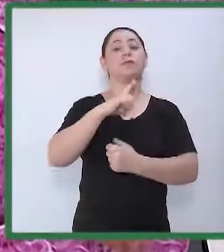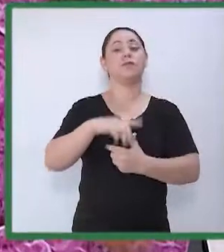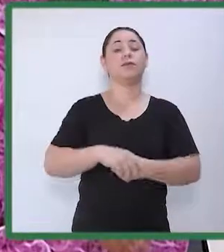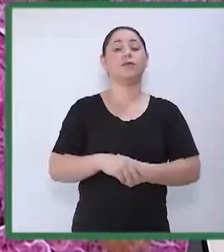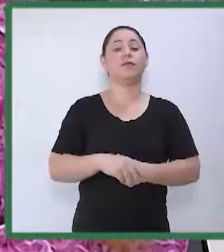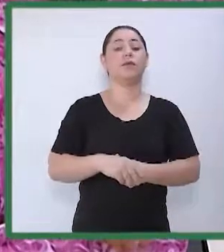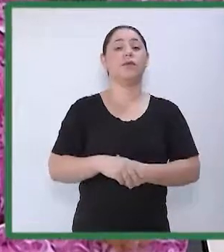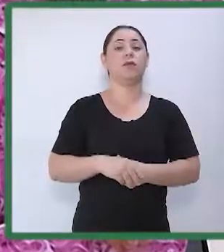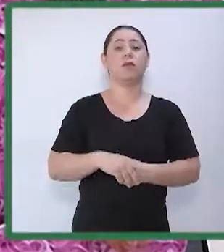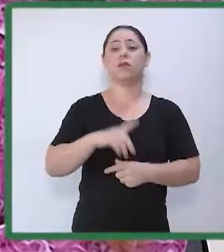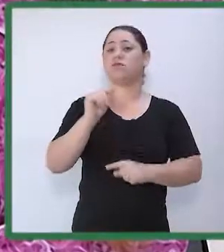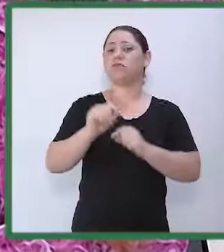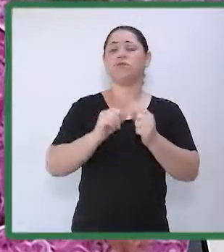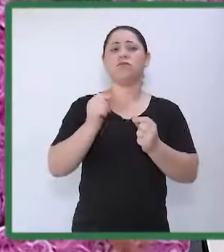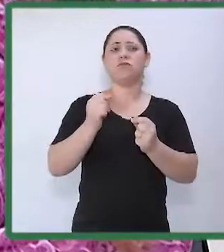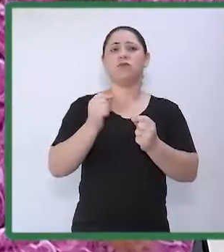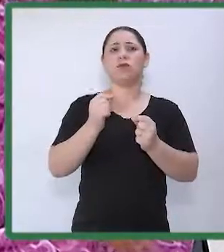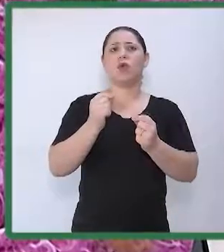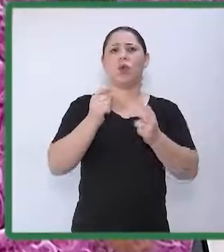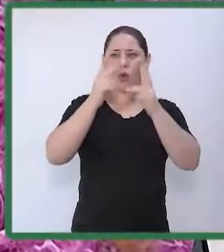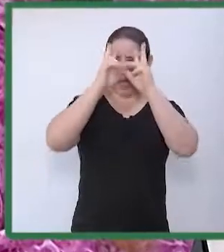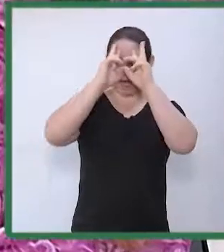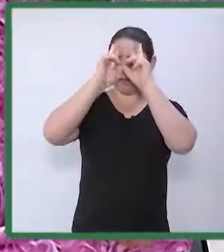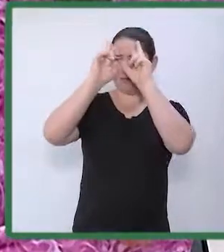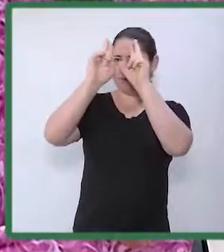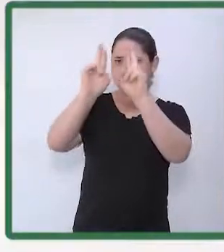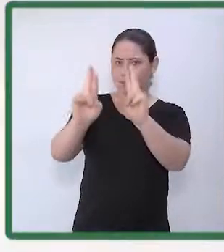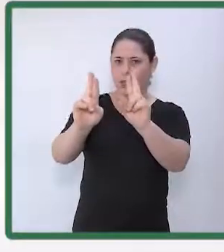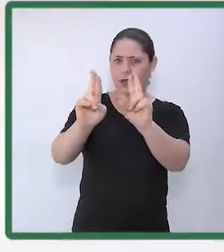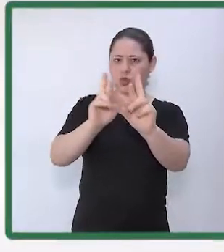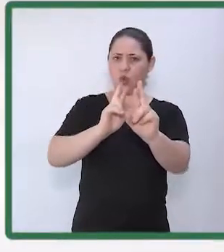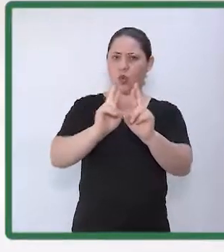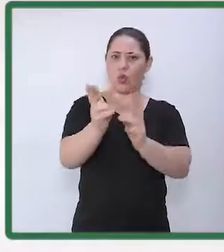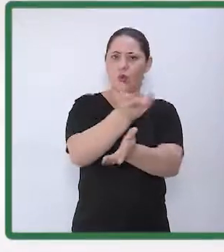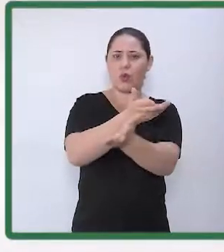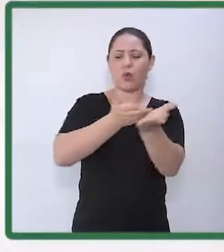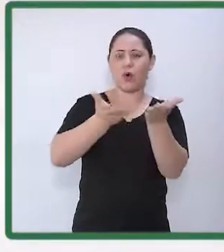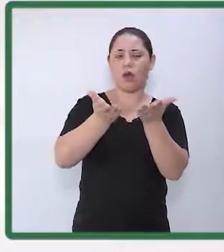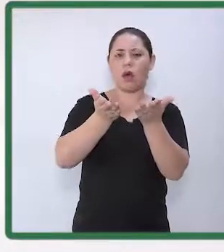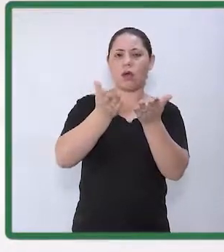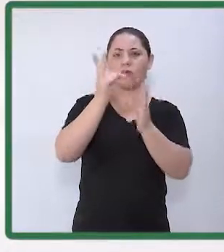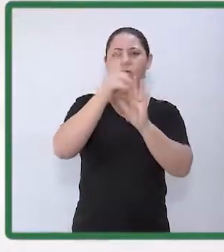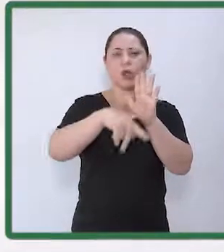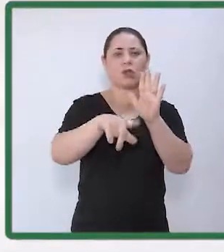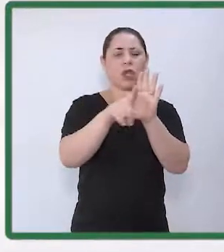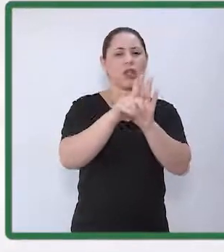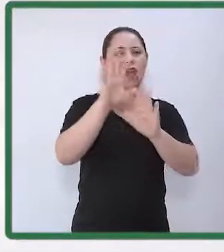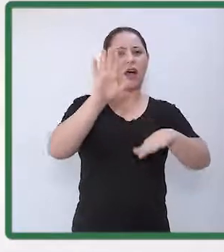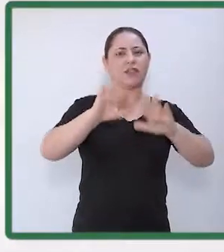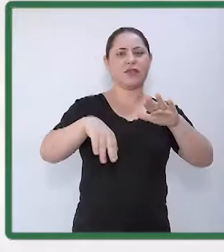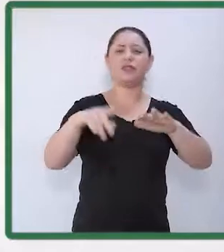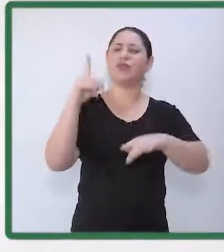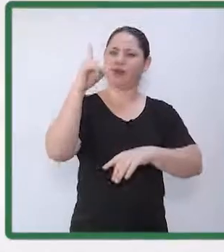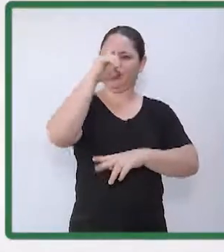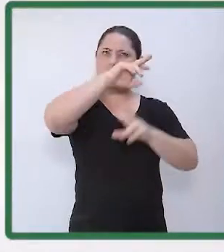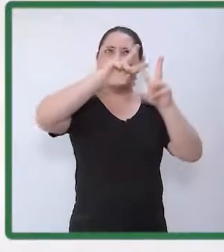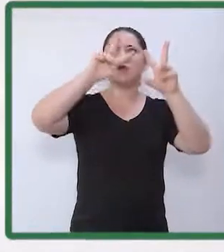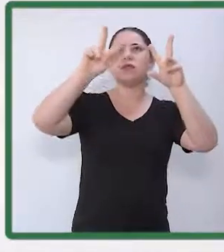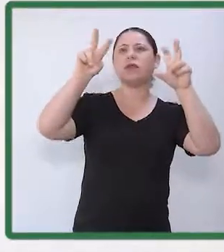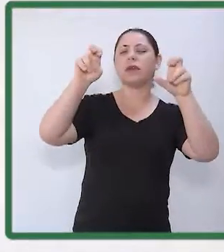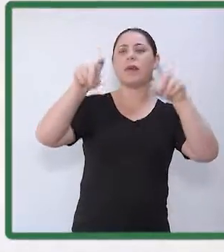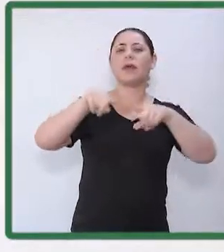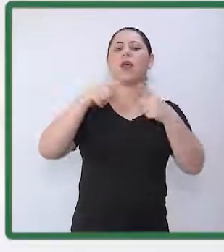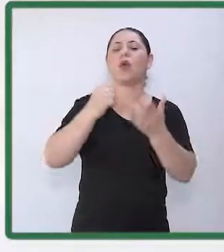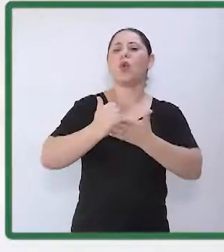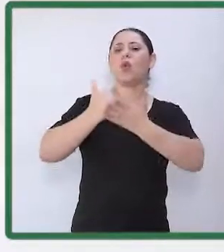Legislativa e esse respeito em relação aos projetos, às vezes os mais polêmicos, a senhora